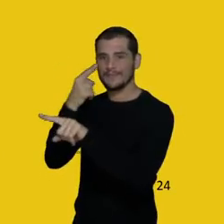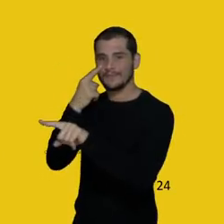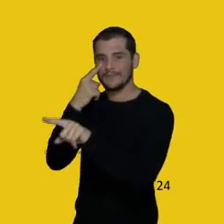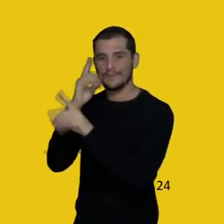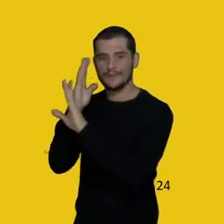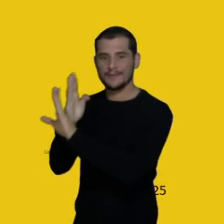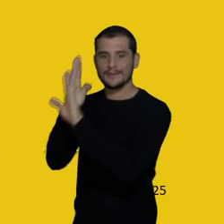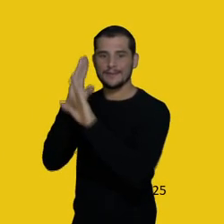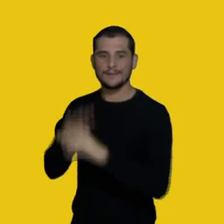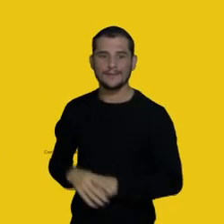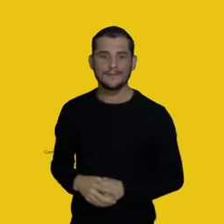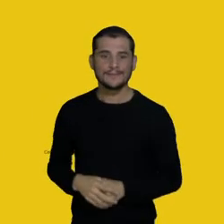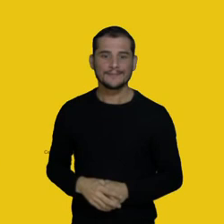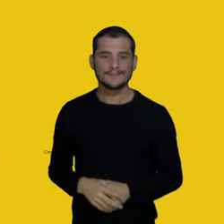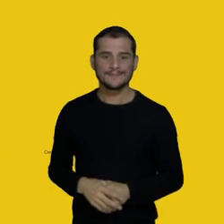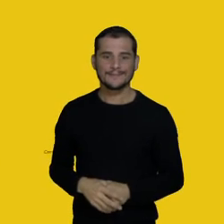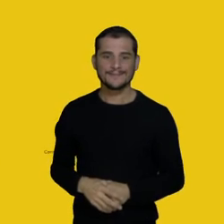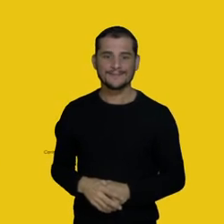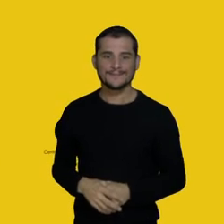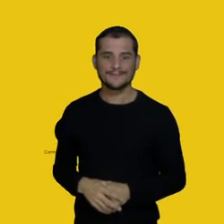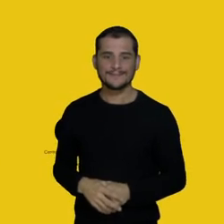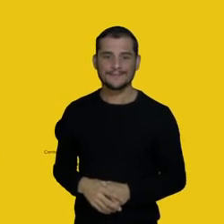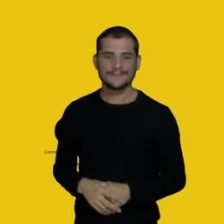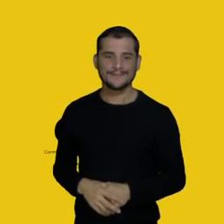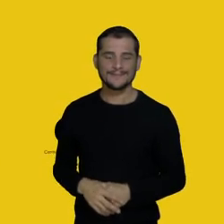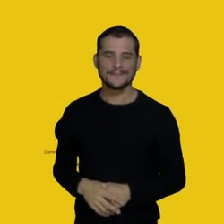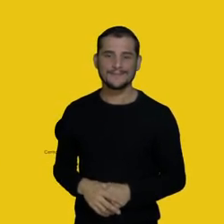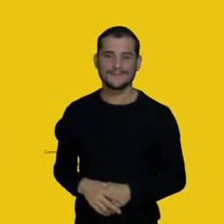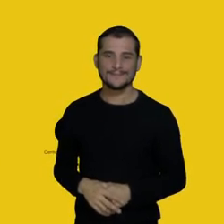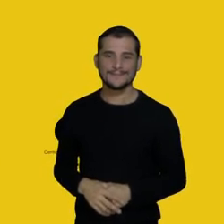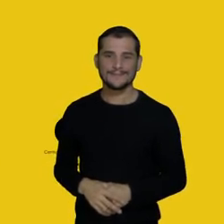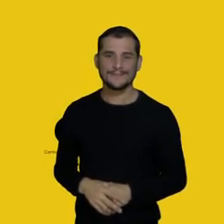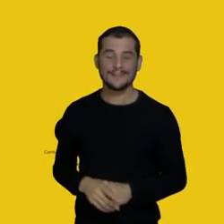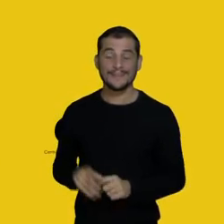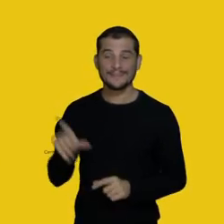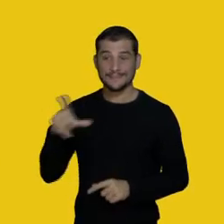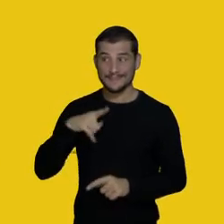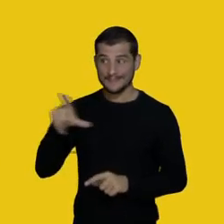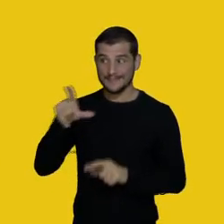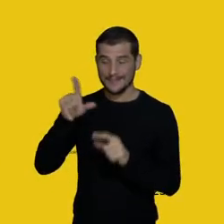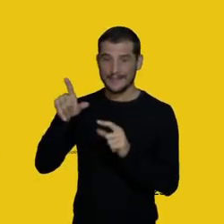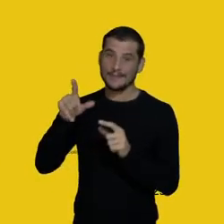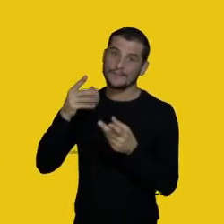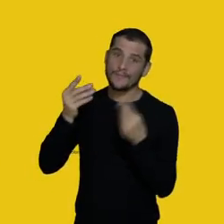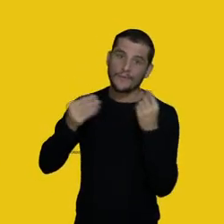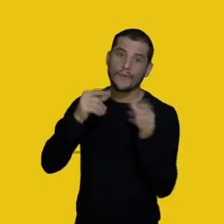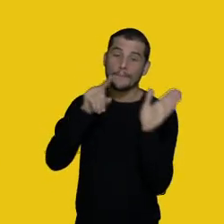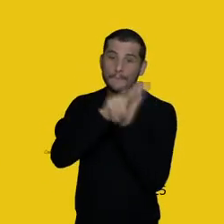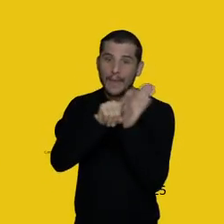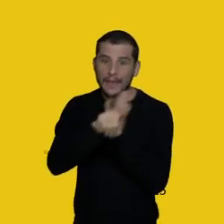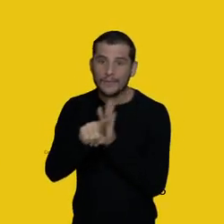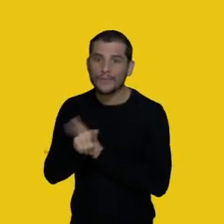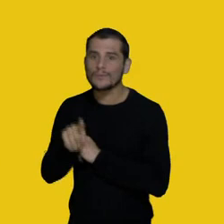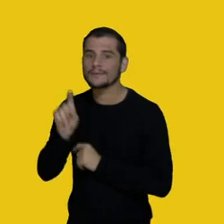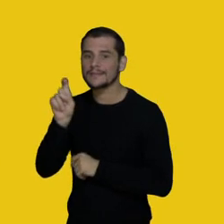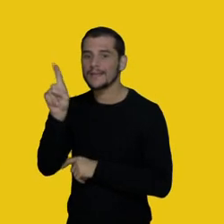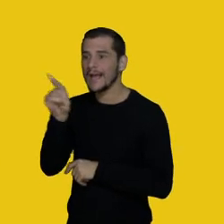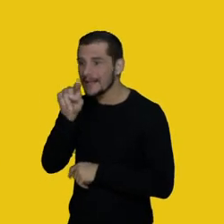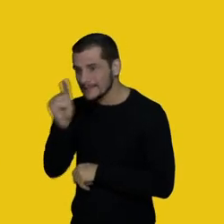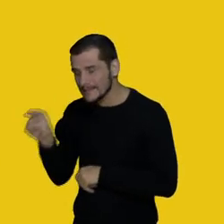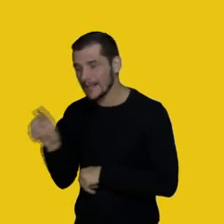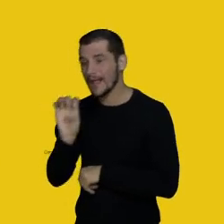x ão questões bem laras objetivas né e assim menos estímulos eles se